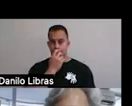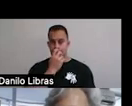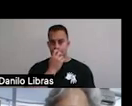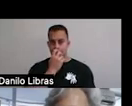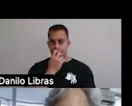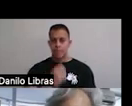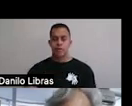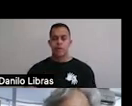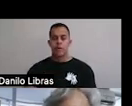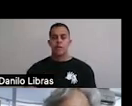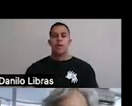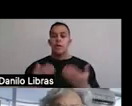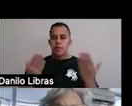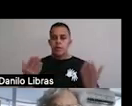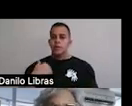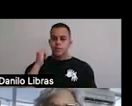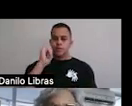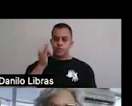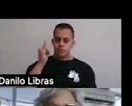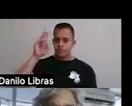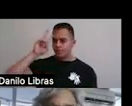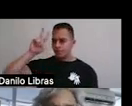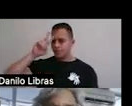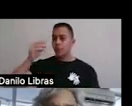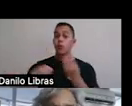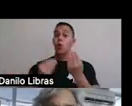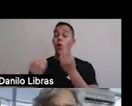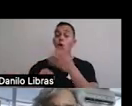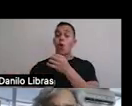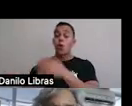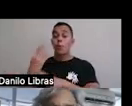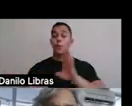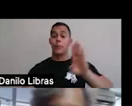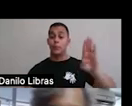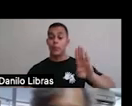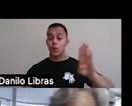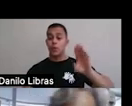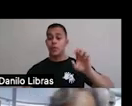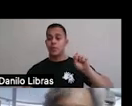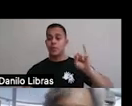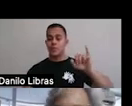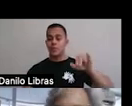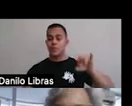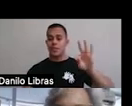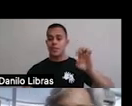E então, eu vou contar um pouquinho a história de como surgiu a biologia sintética.